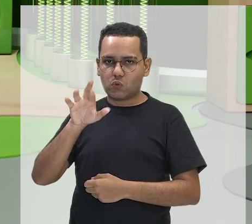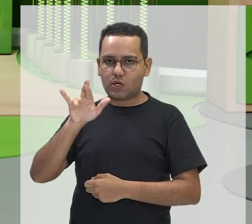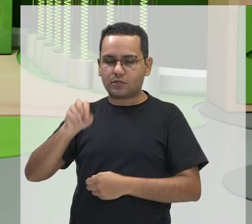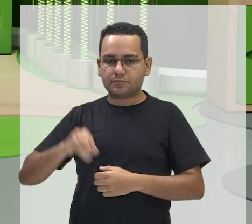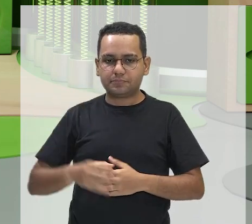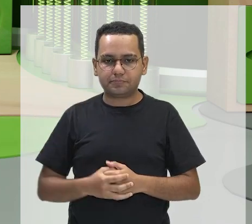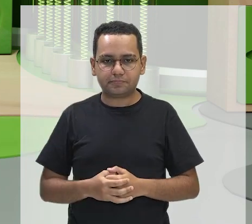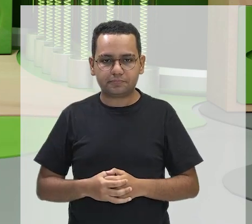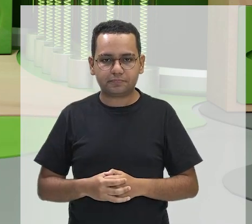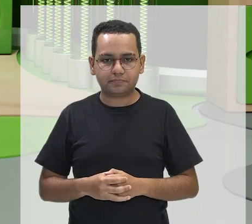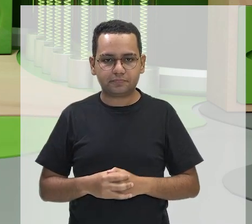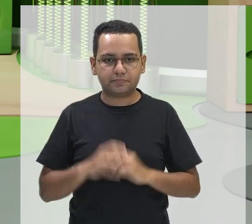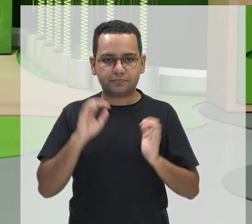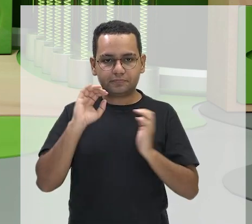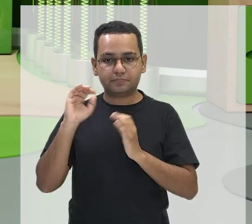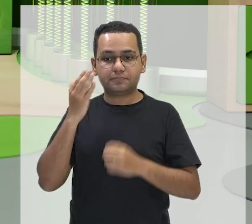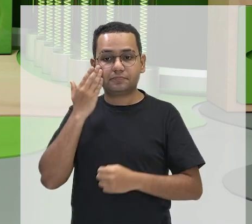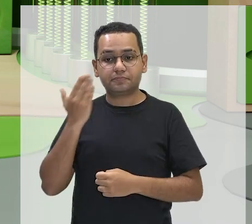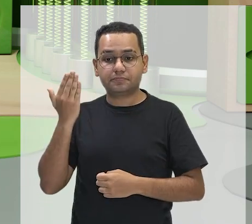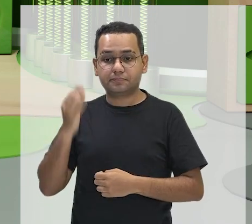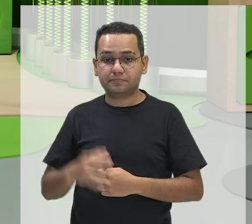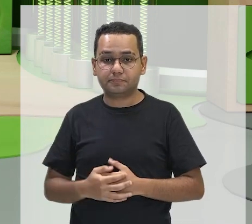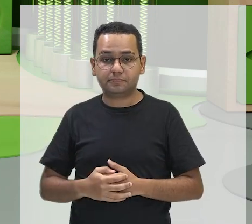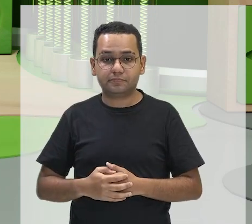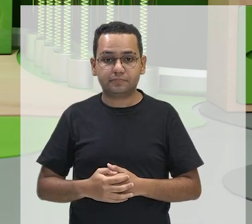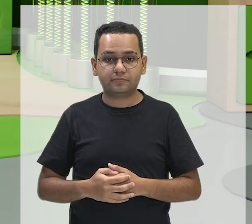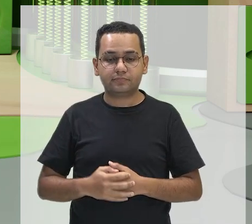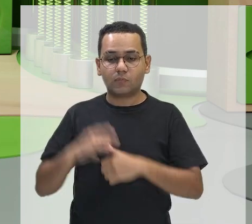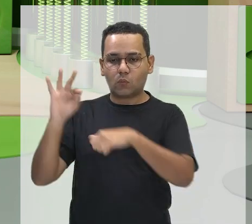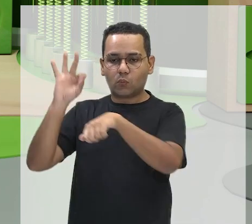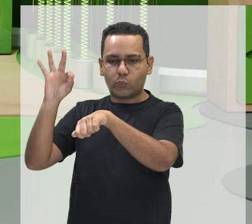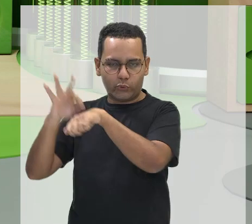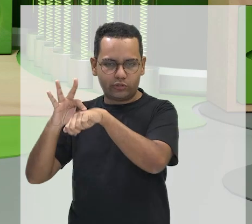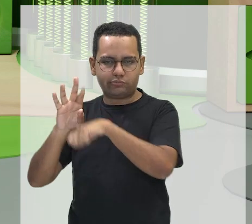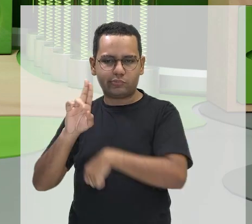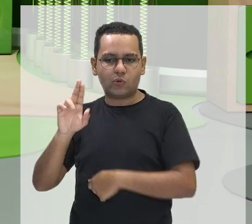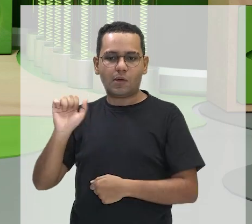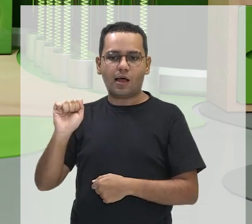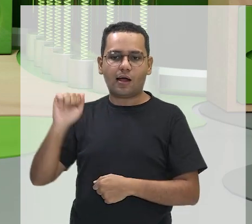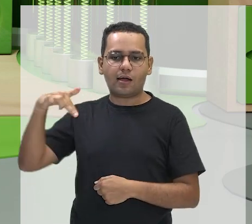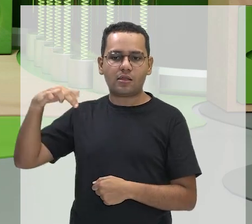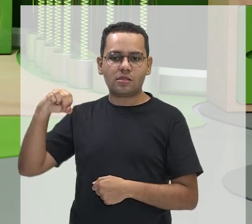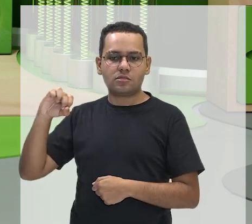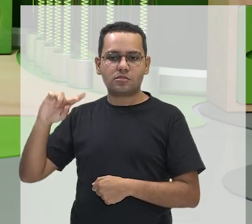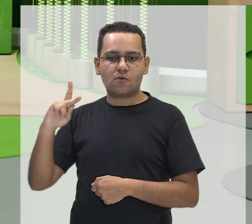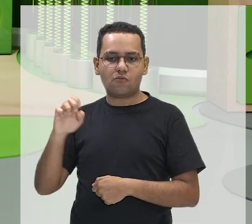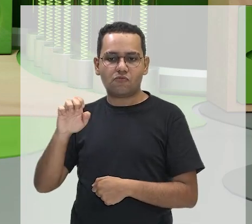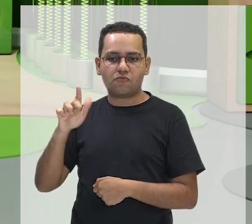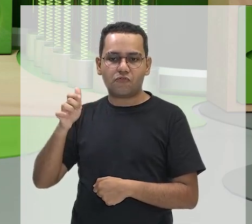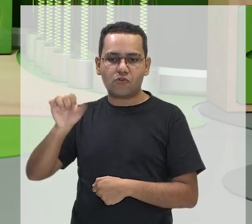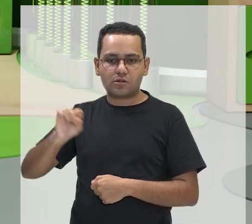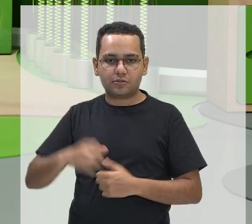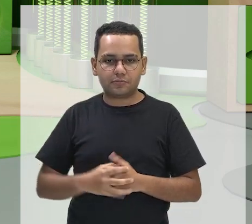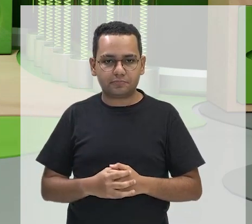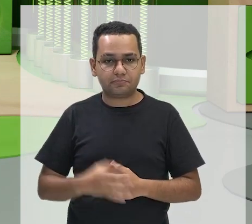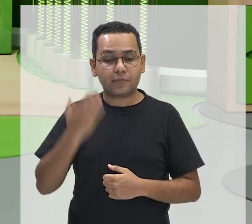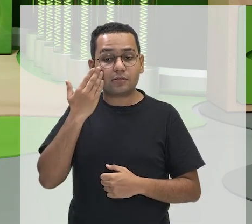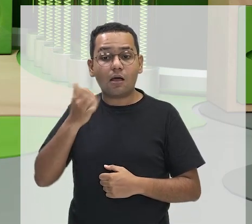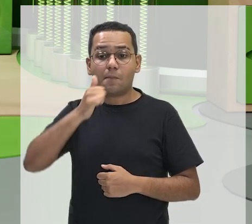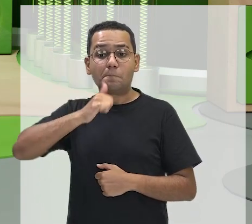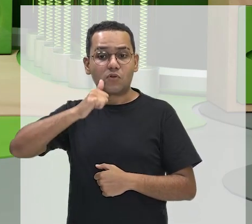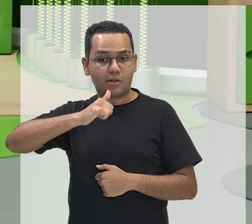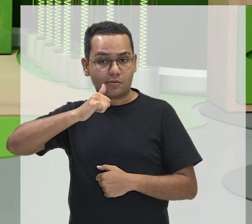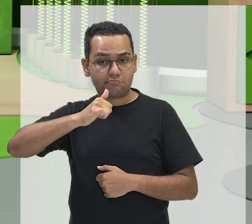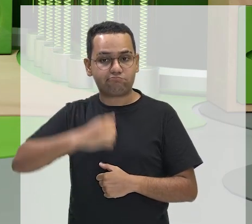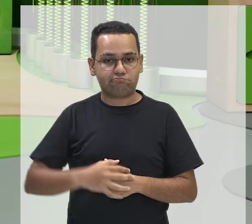gente uma imagem aí do anófeles, né? Observa aqui nessa imagem nós temos a fêmea do mosquito, né,